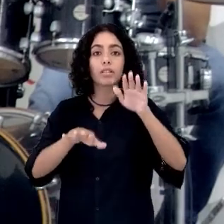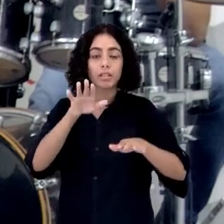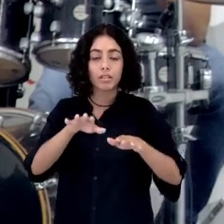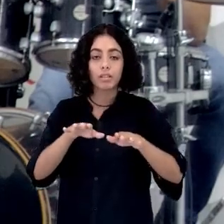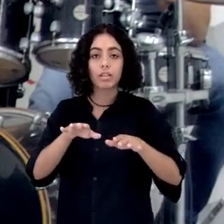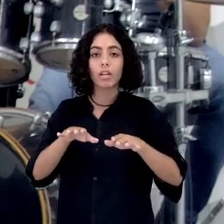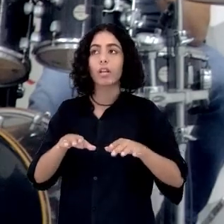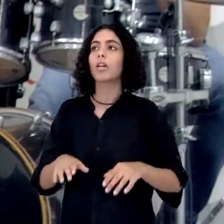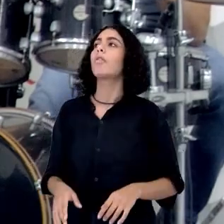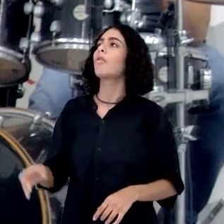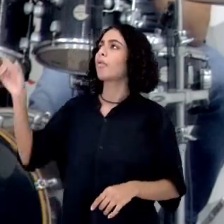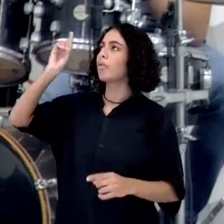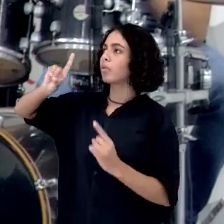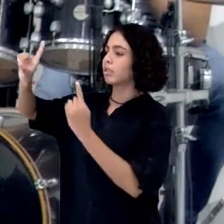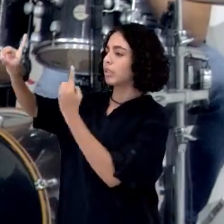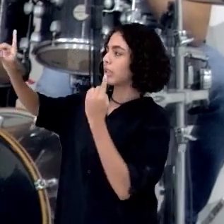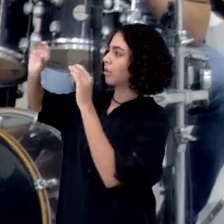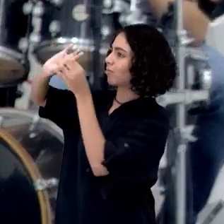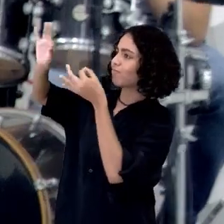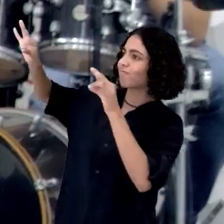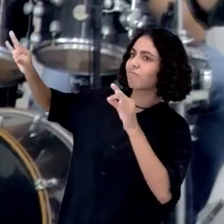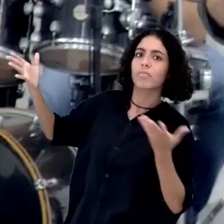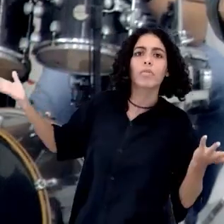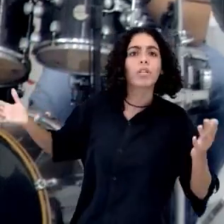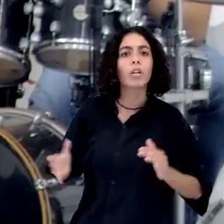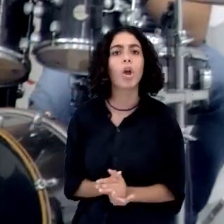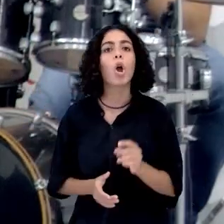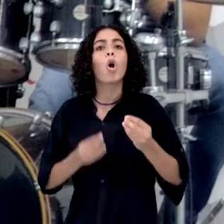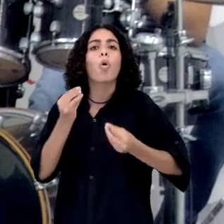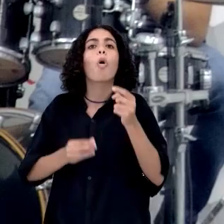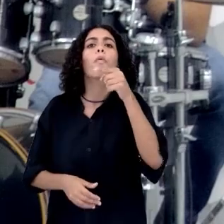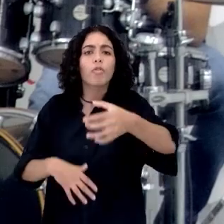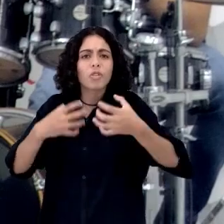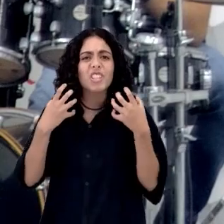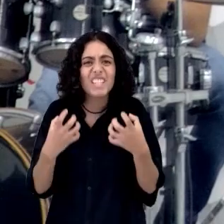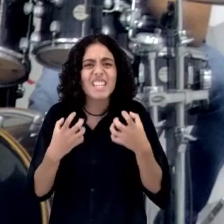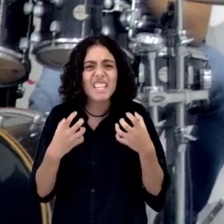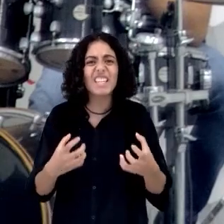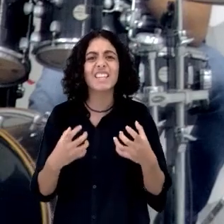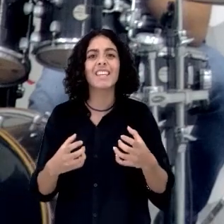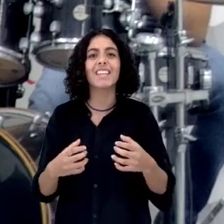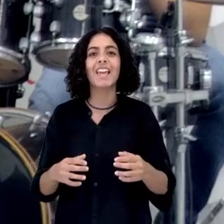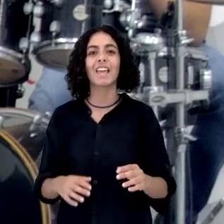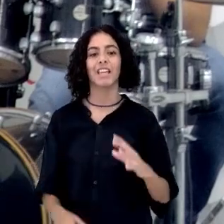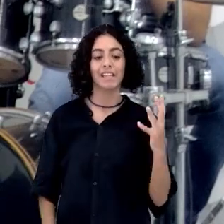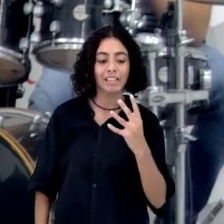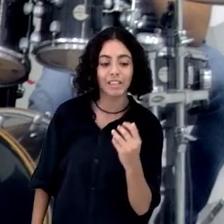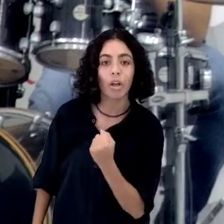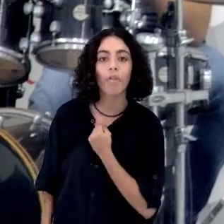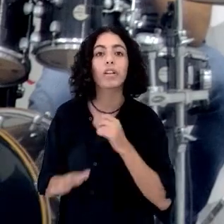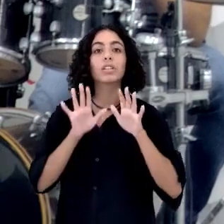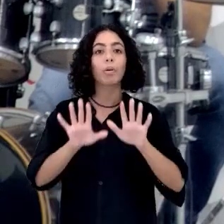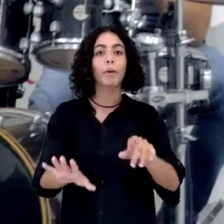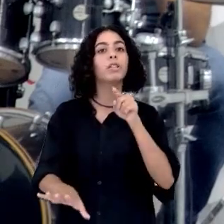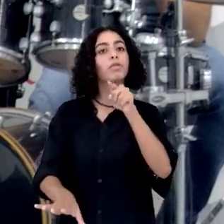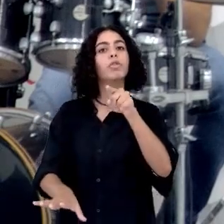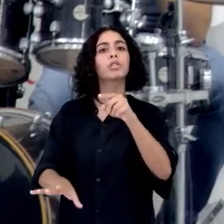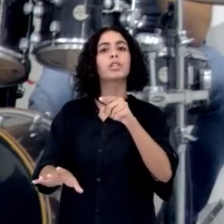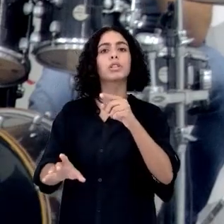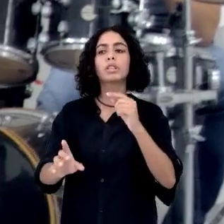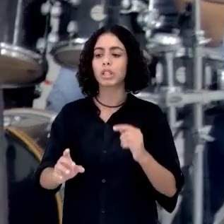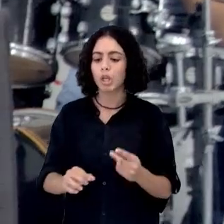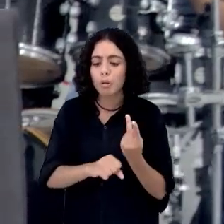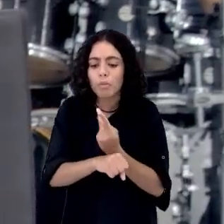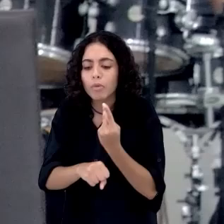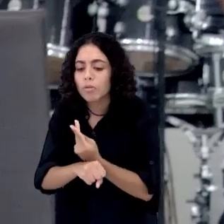da sua família, se você não torna aquele ambiente um lugar seguro? Mas o que me consola,